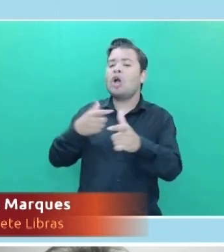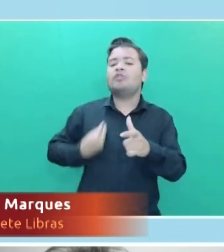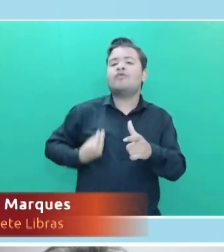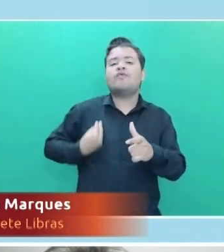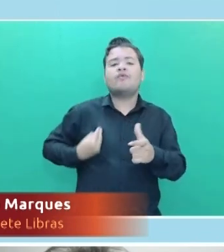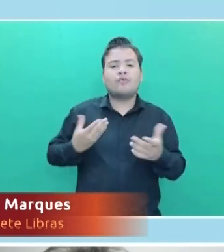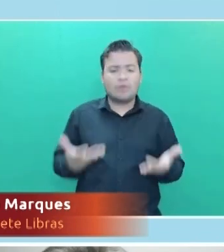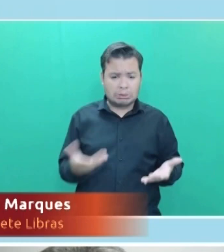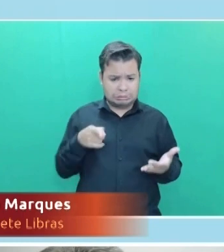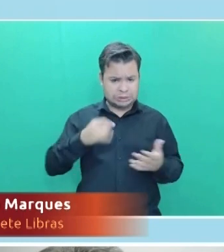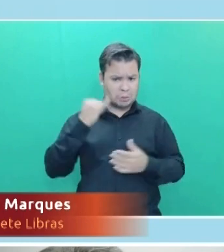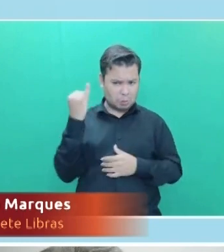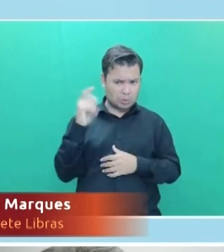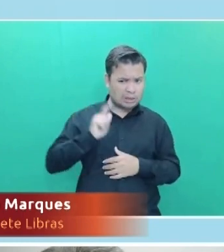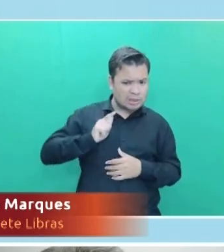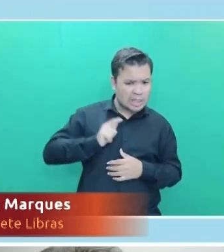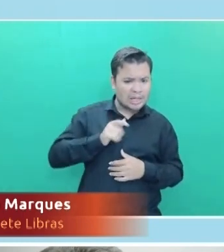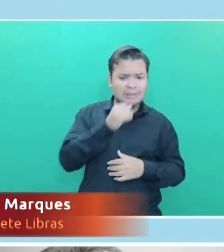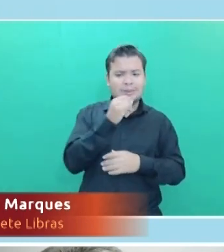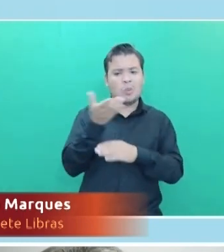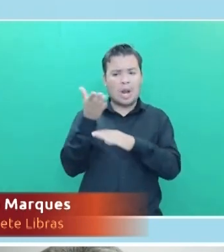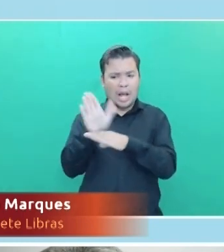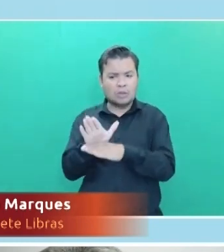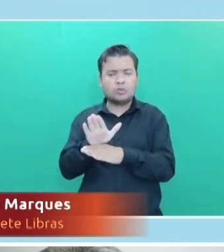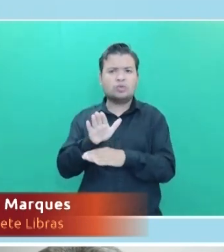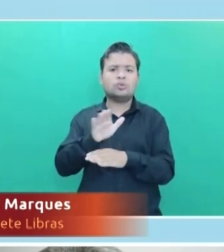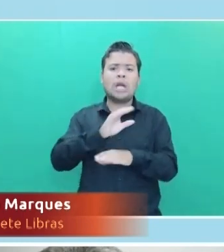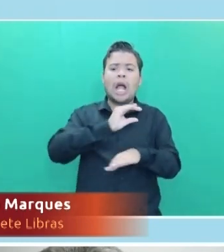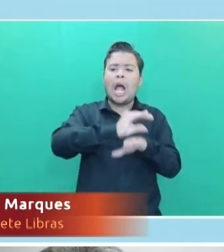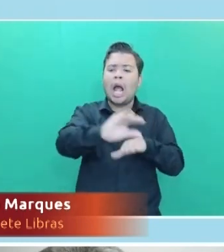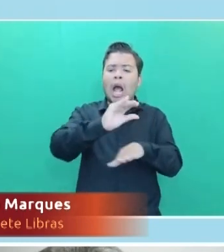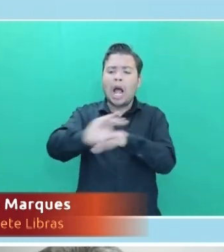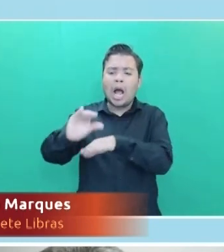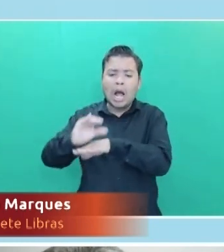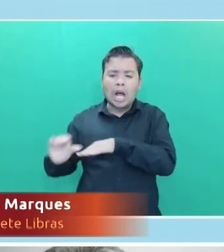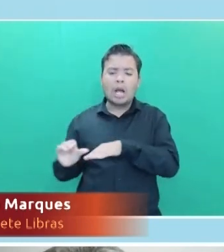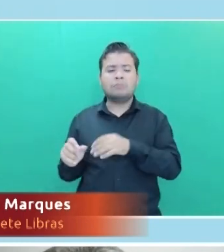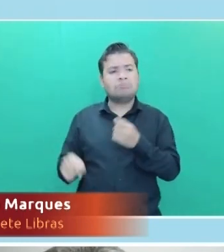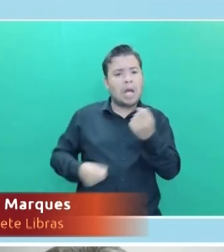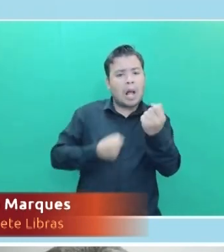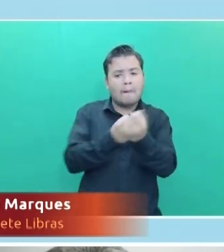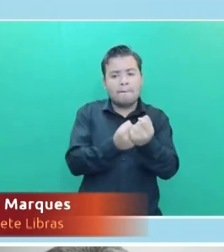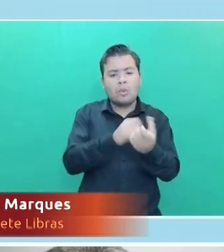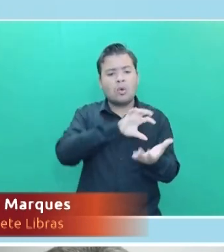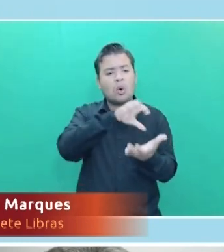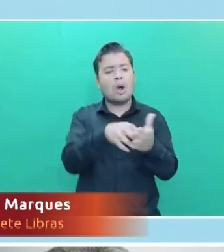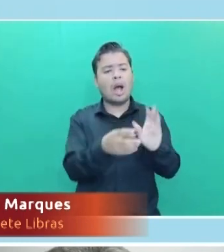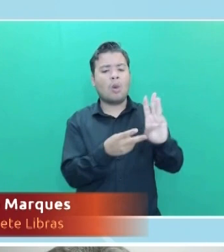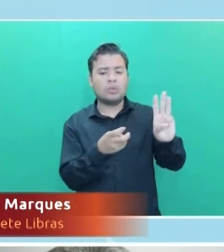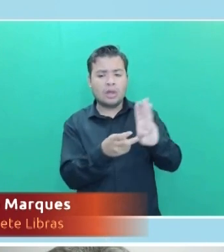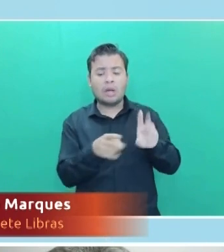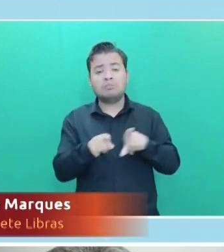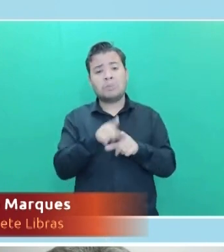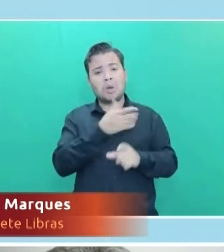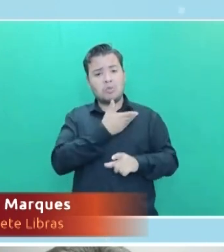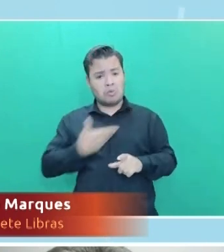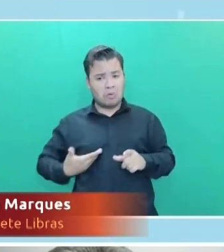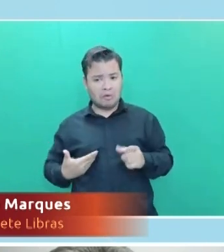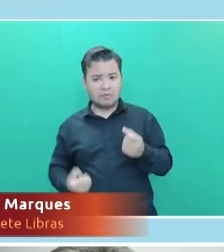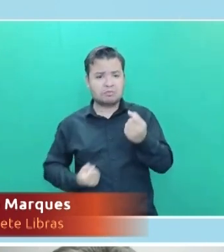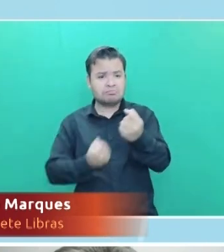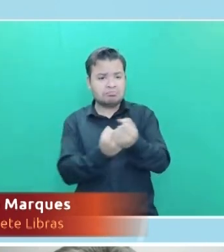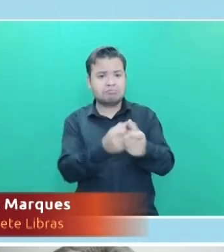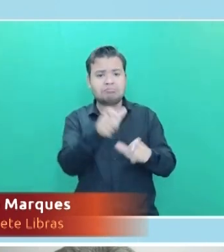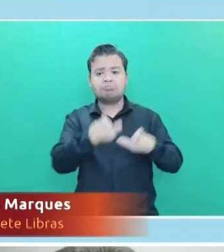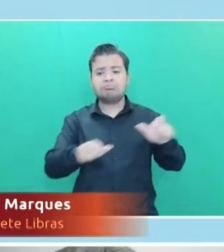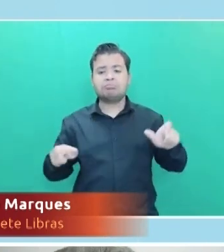para direcionar recursos, né, para o auxílio às aldeias, ou políticas públicas que possam auxiliar os indígenas